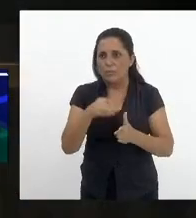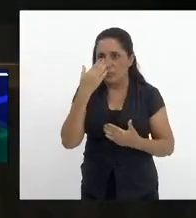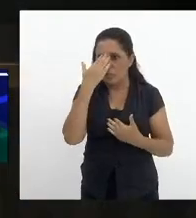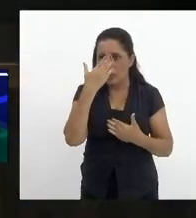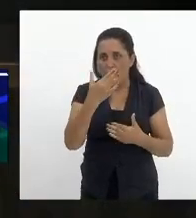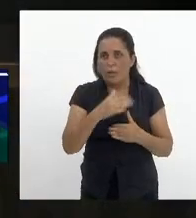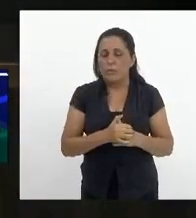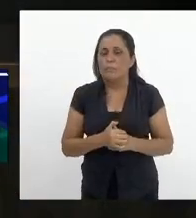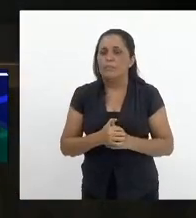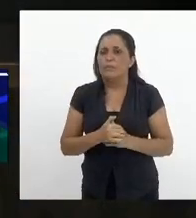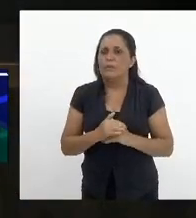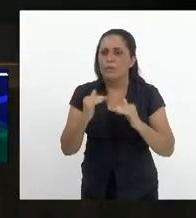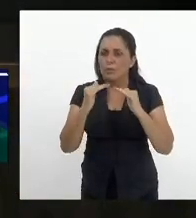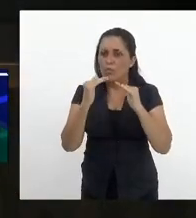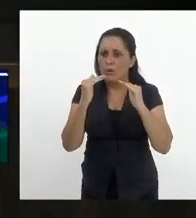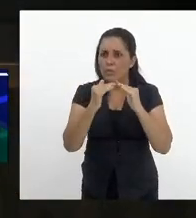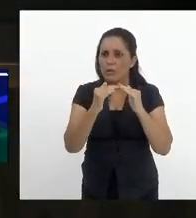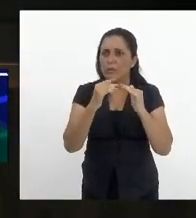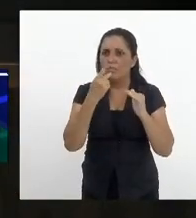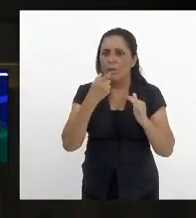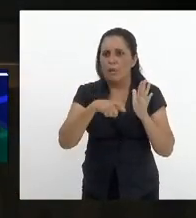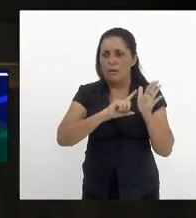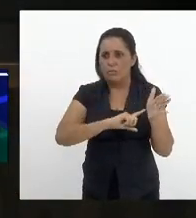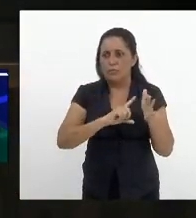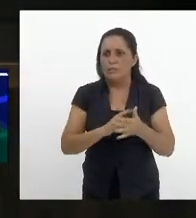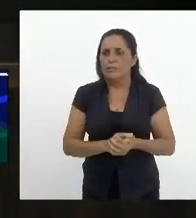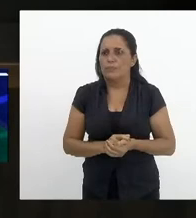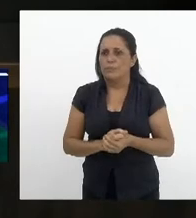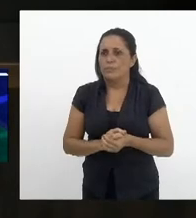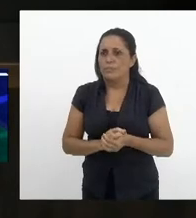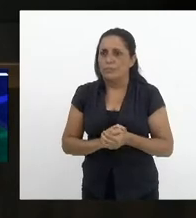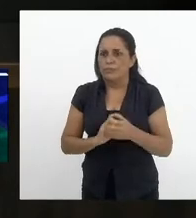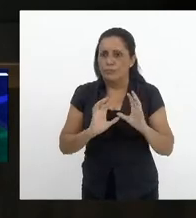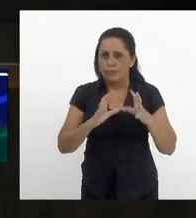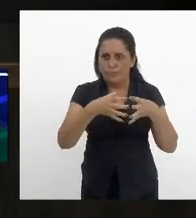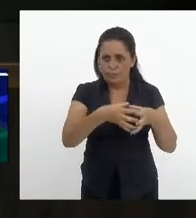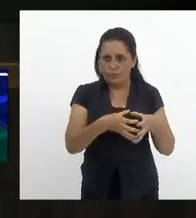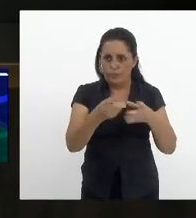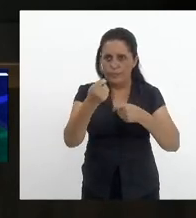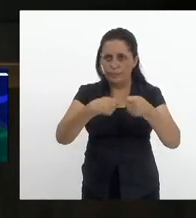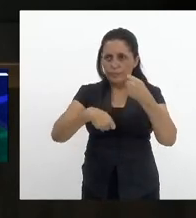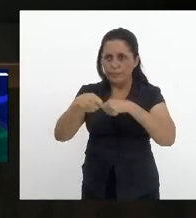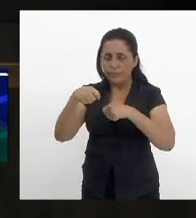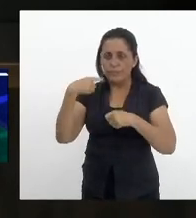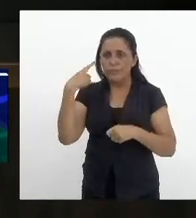Fica acordado da forma que falei, que mencionei antes. Pela Comissão de Economia,